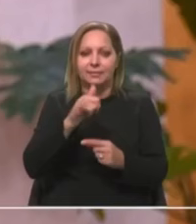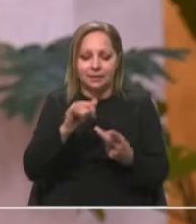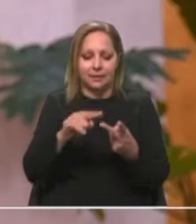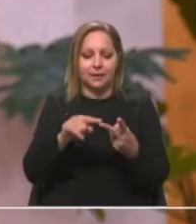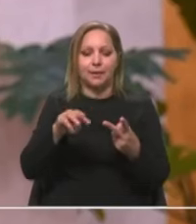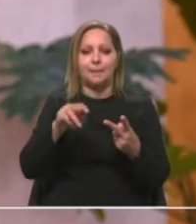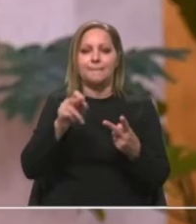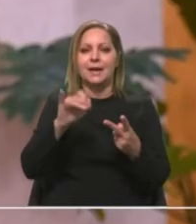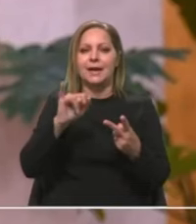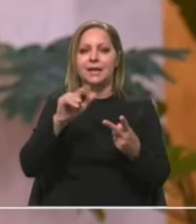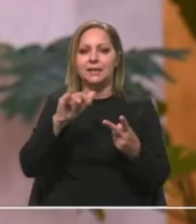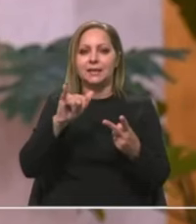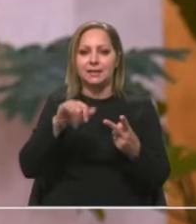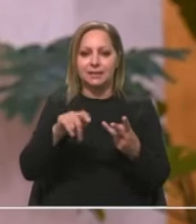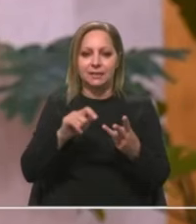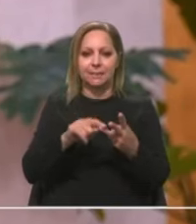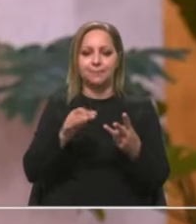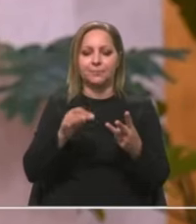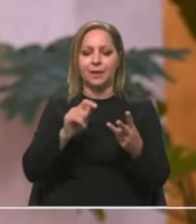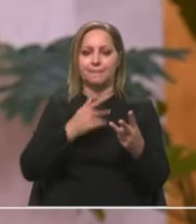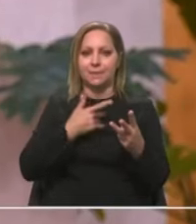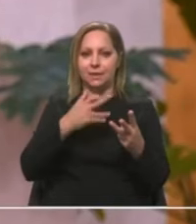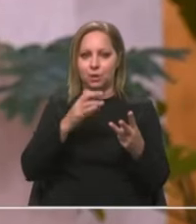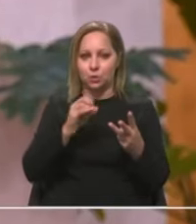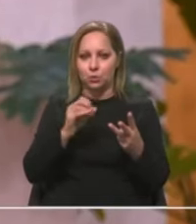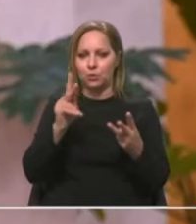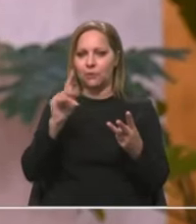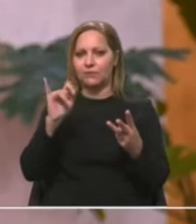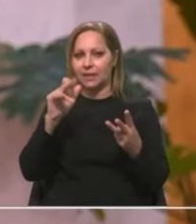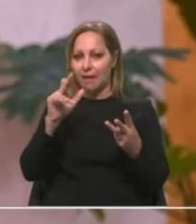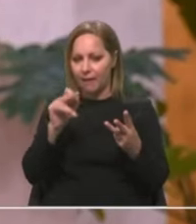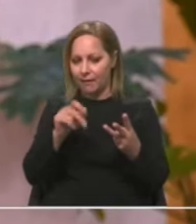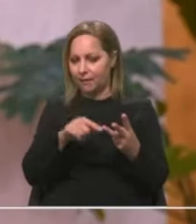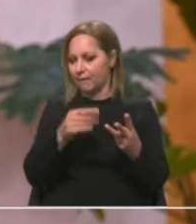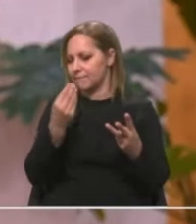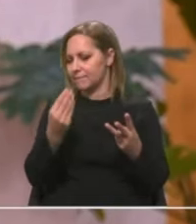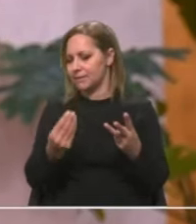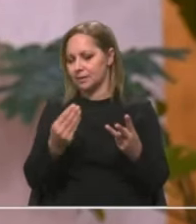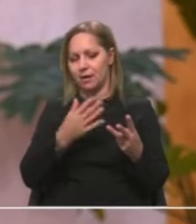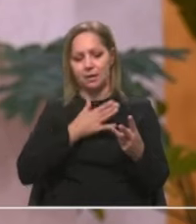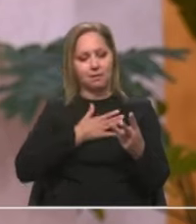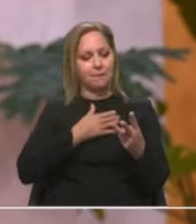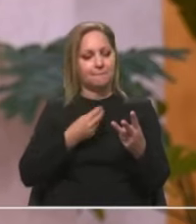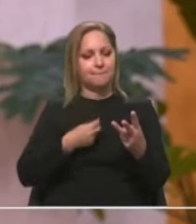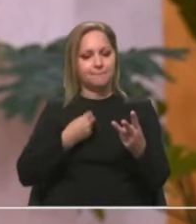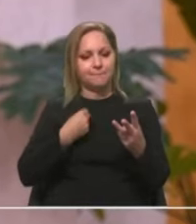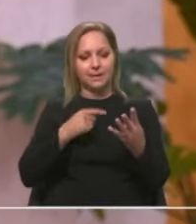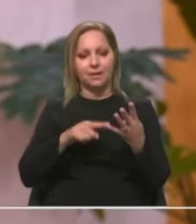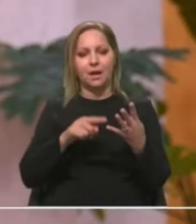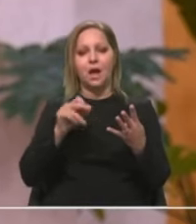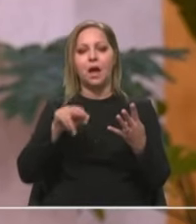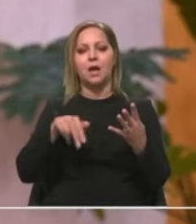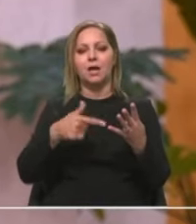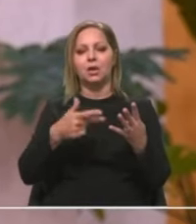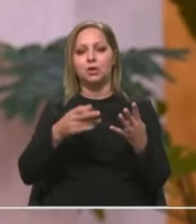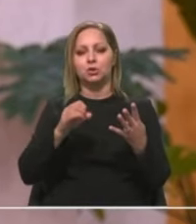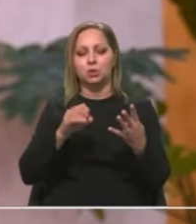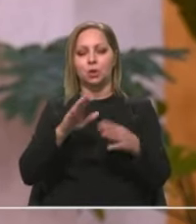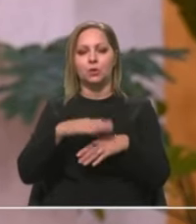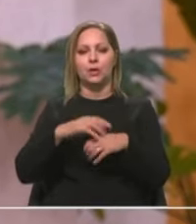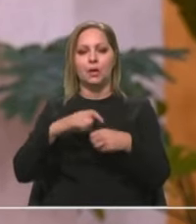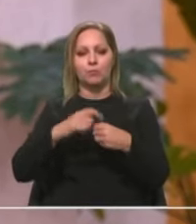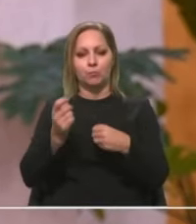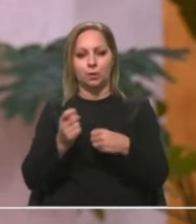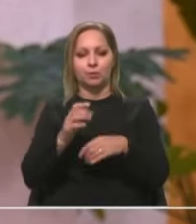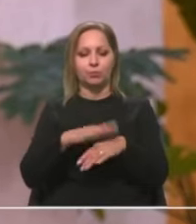Marilyn, gosto do Pedro Vieira, maravilhoso Pedro. Me deu muita pena que o António fosse embora por o meu voto, mas eu queria